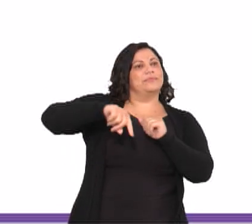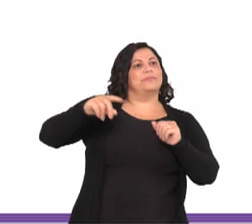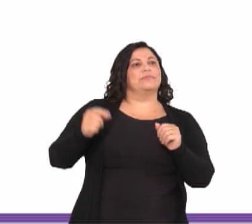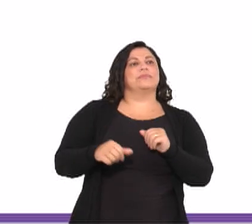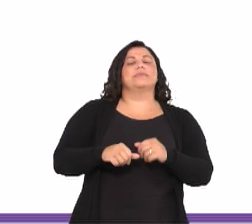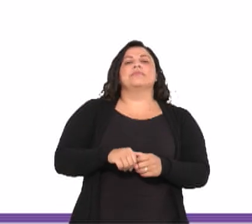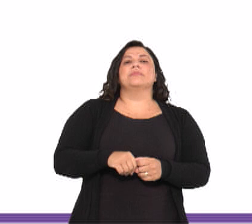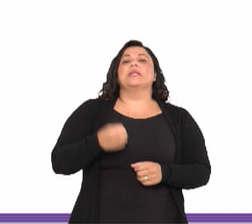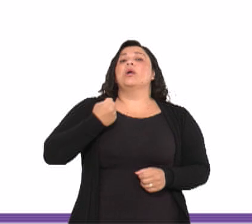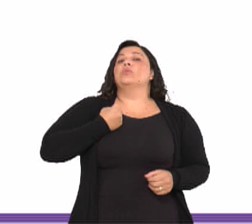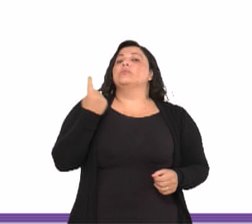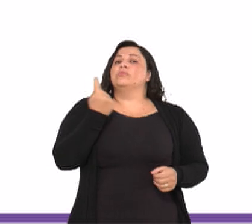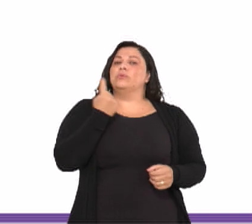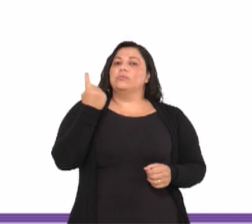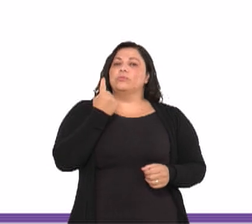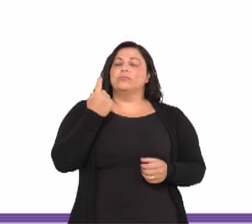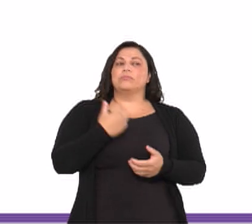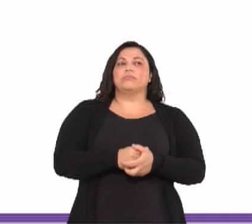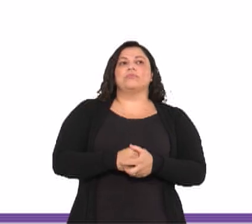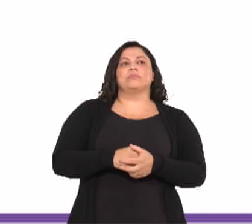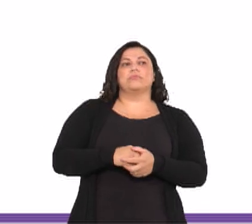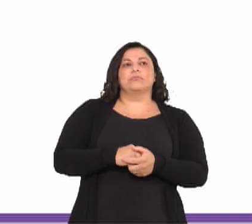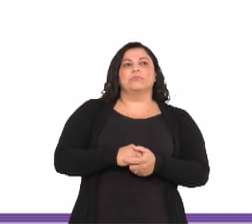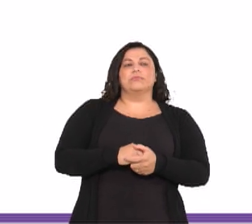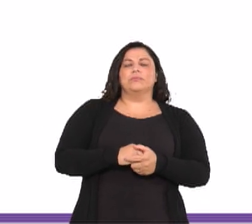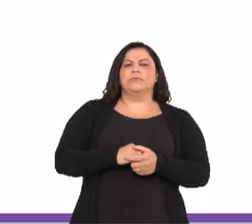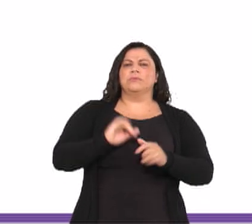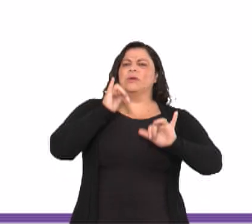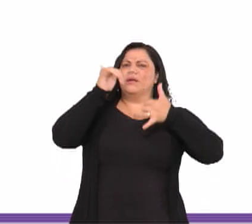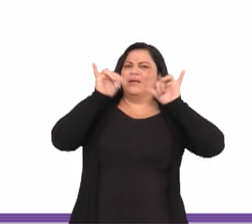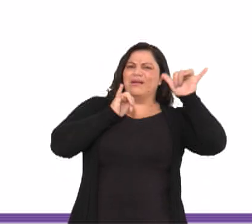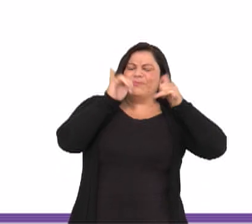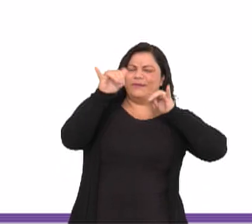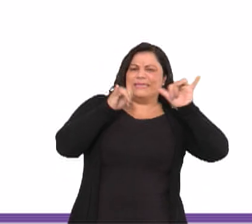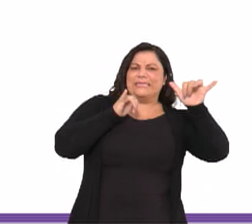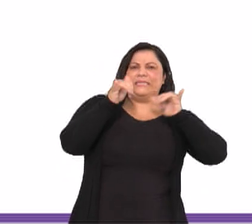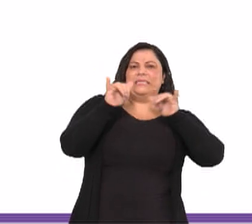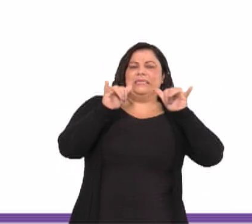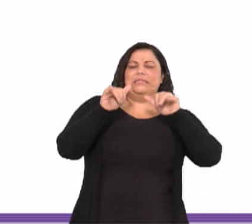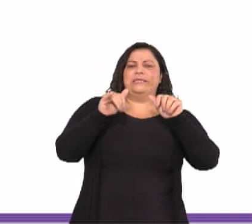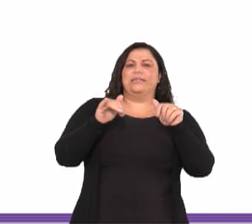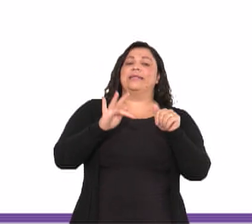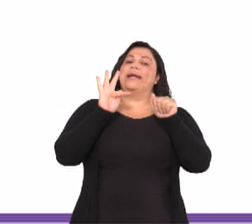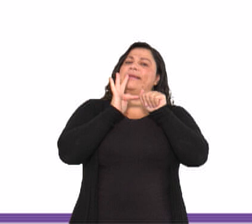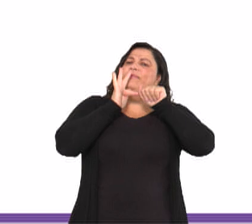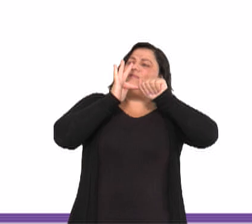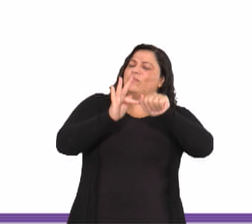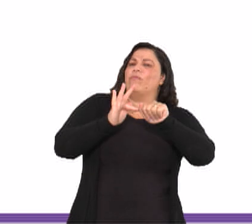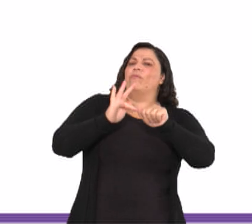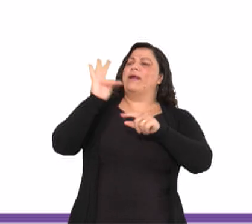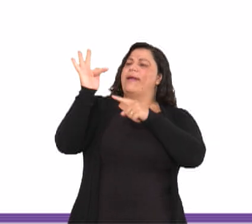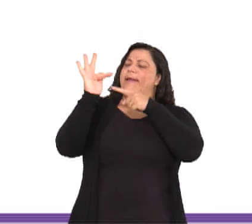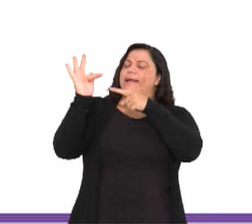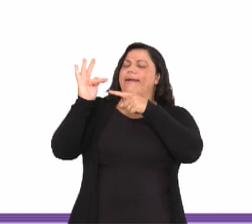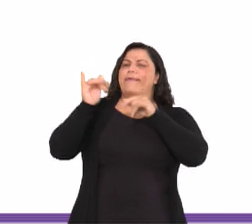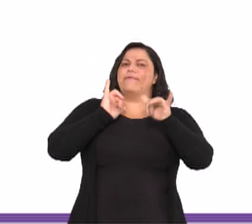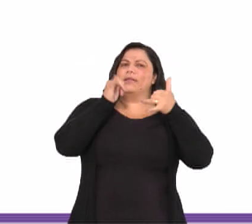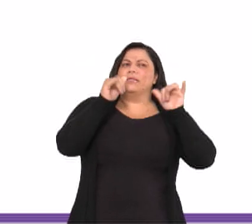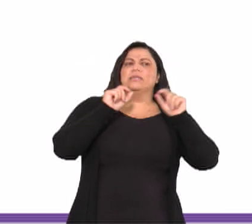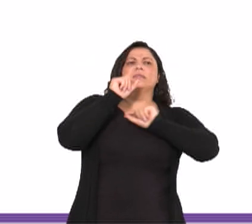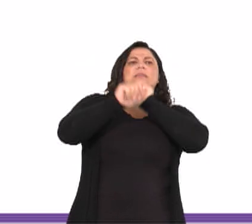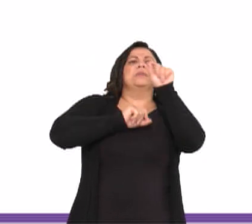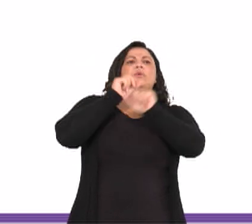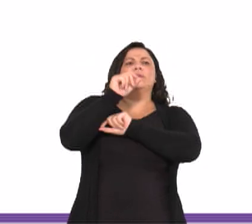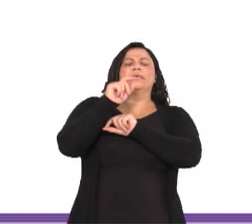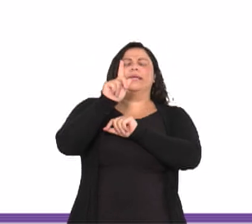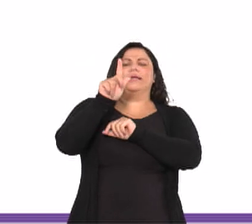1. Campo elétrico e força elétrica são grandezas vetoriais. Qual característica é sempre igual para essas duas